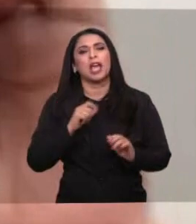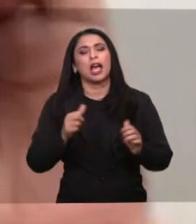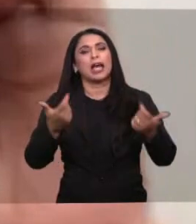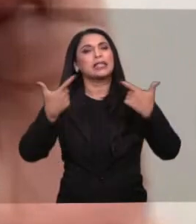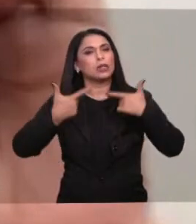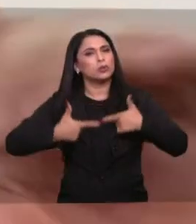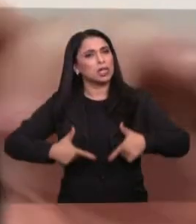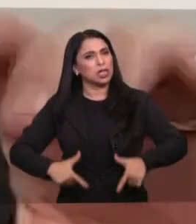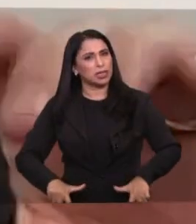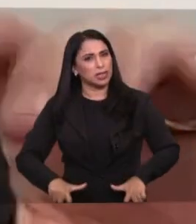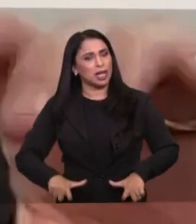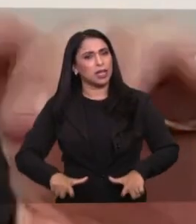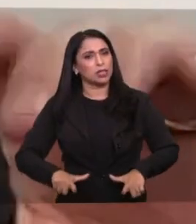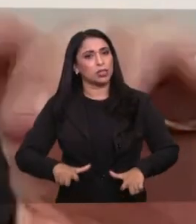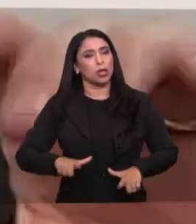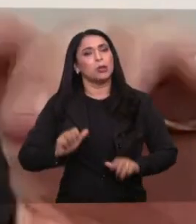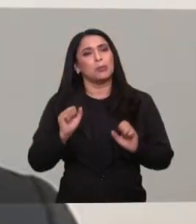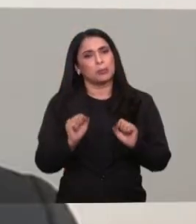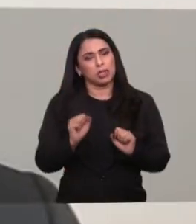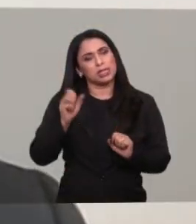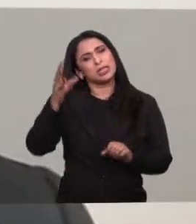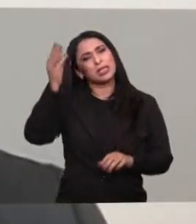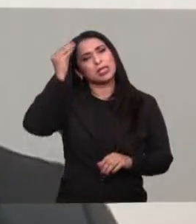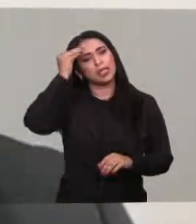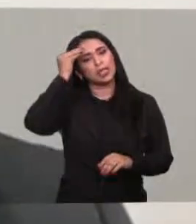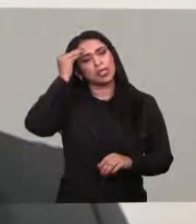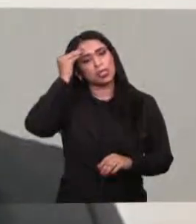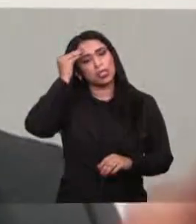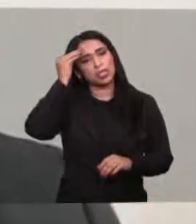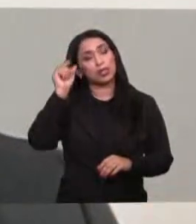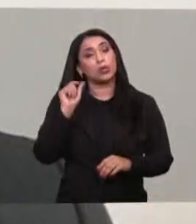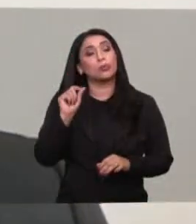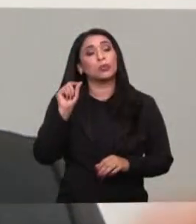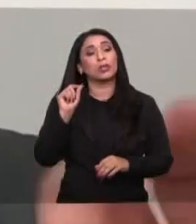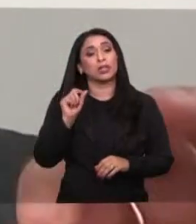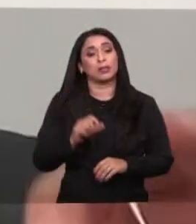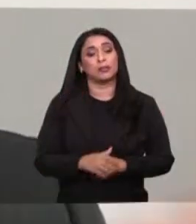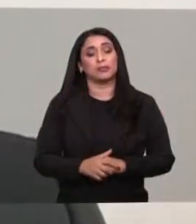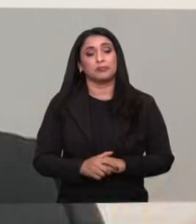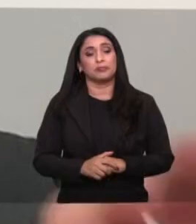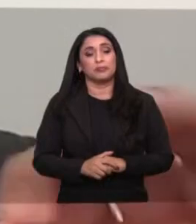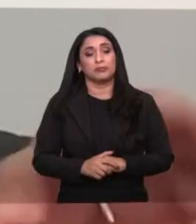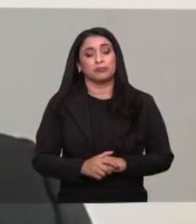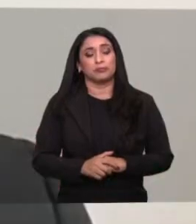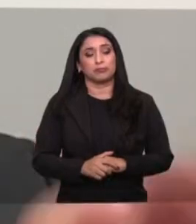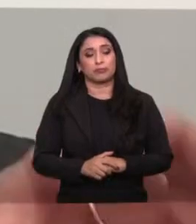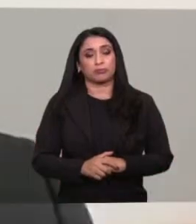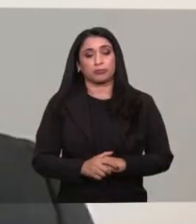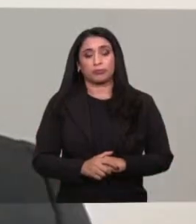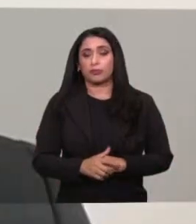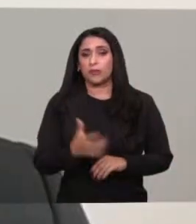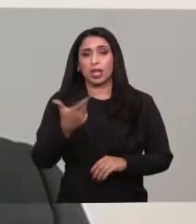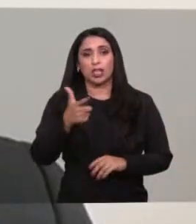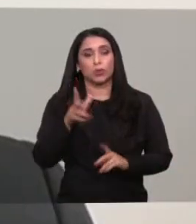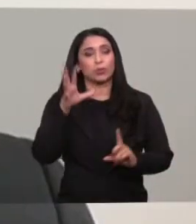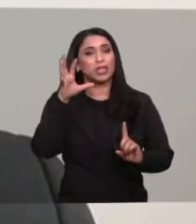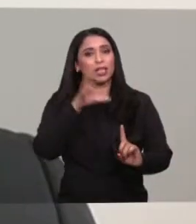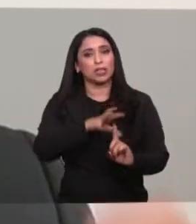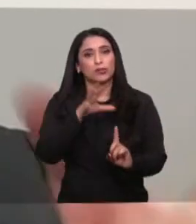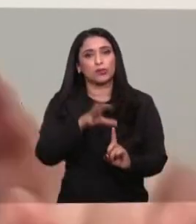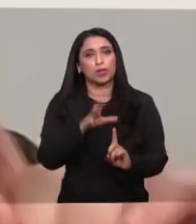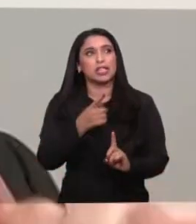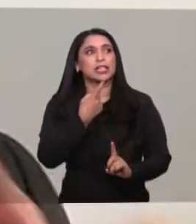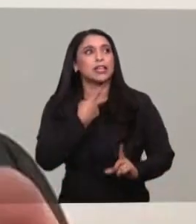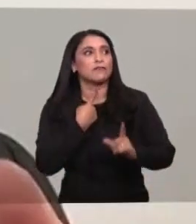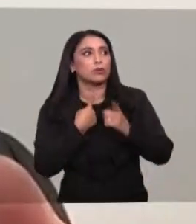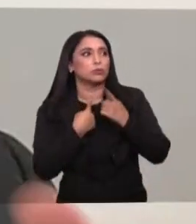entendida como, abre-se aspas, a ausência de influência da vontade ou da paixão